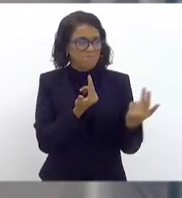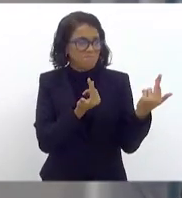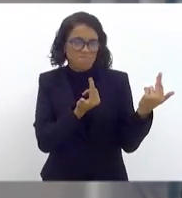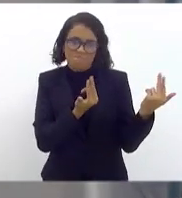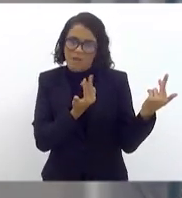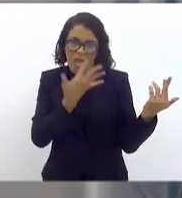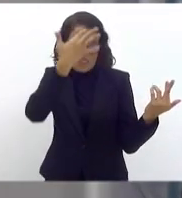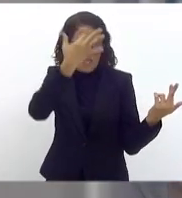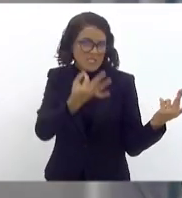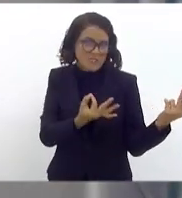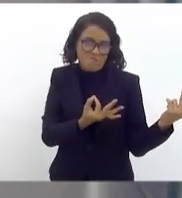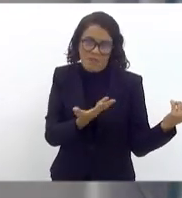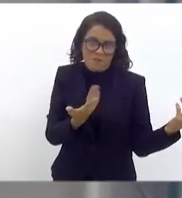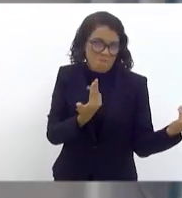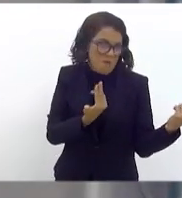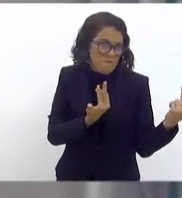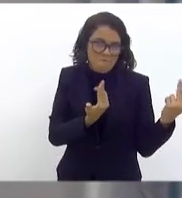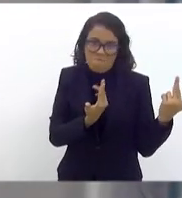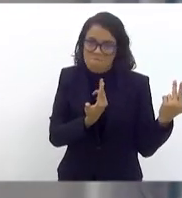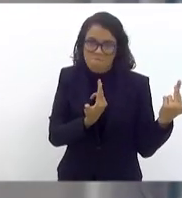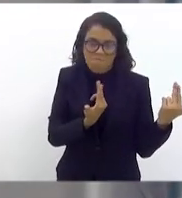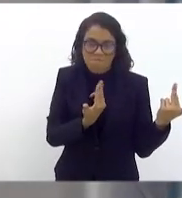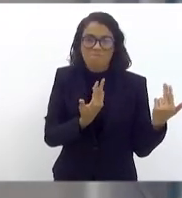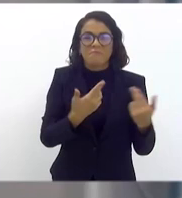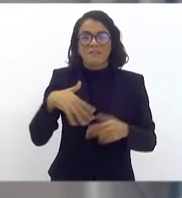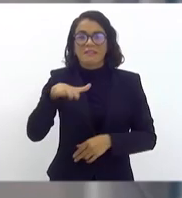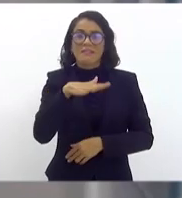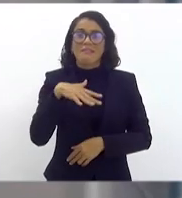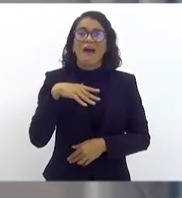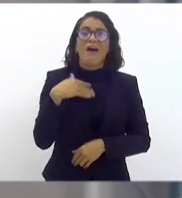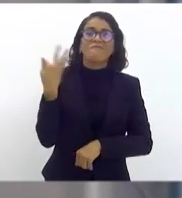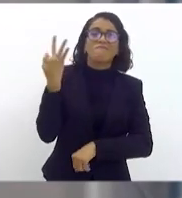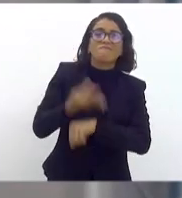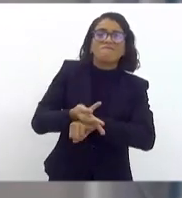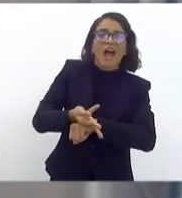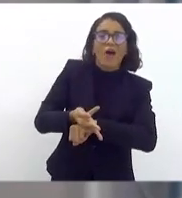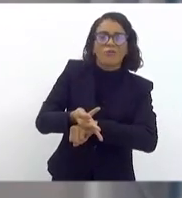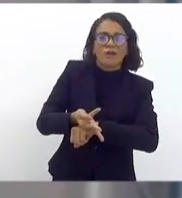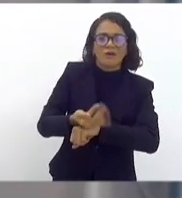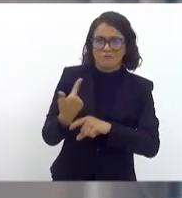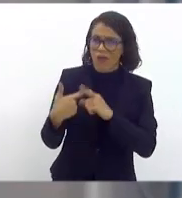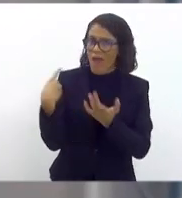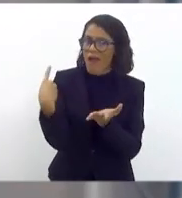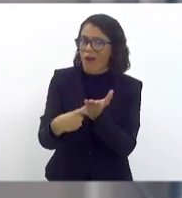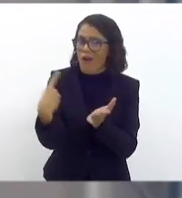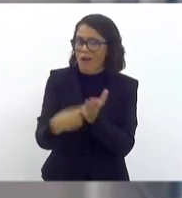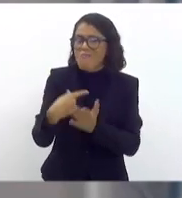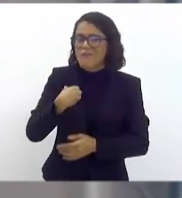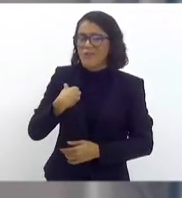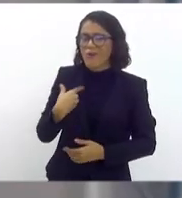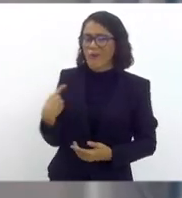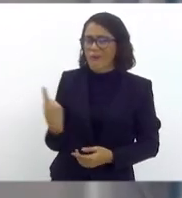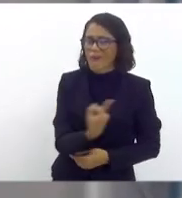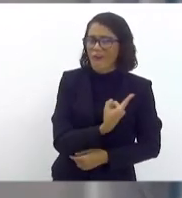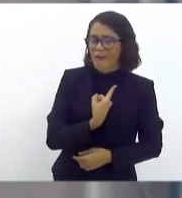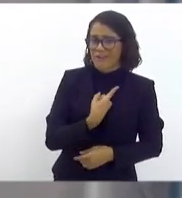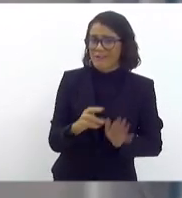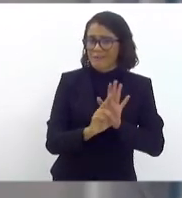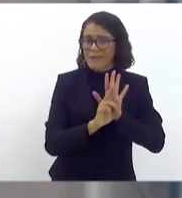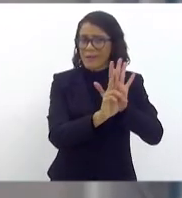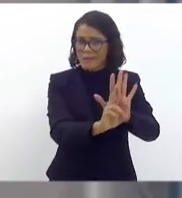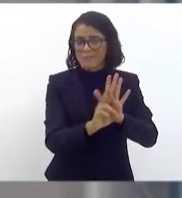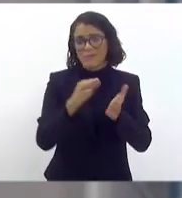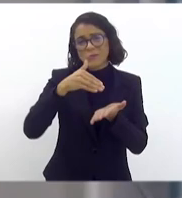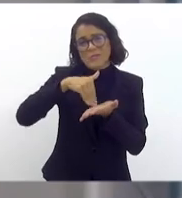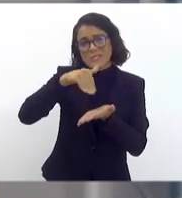é o mesmo entendimento que o meu da ausência de compromisso firmado em muito bem representar o